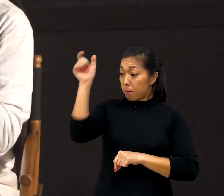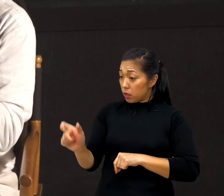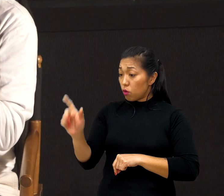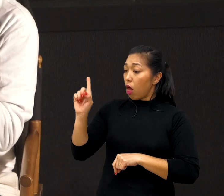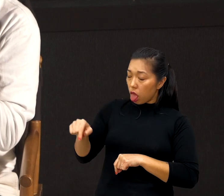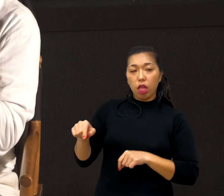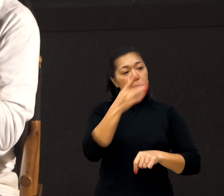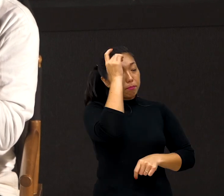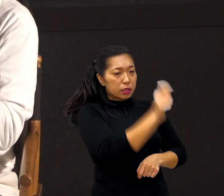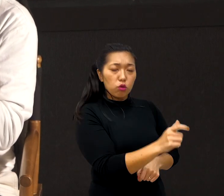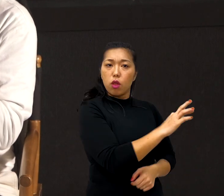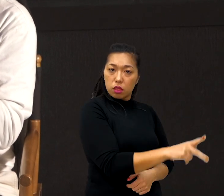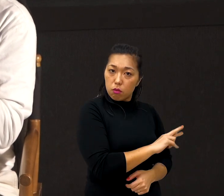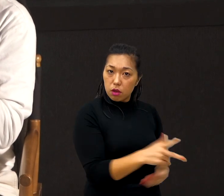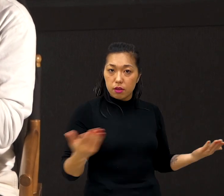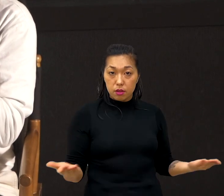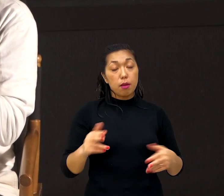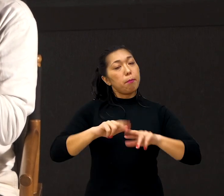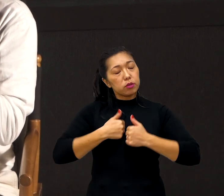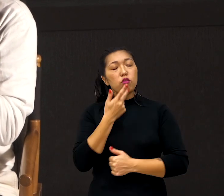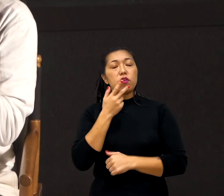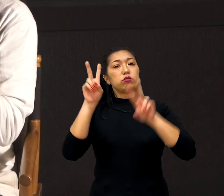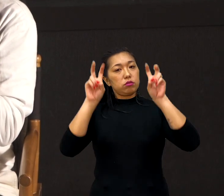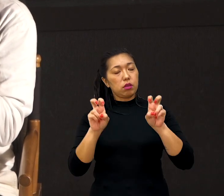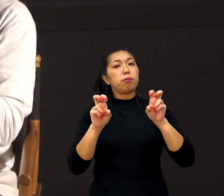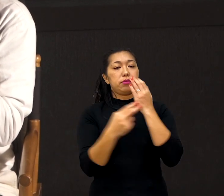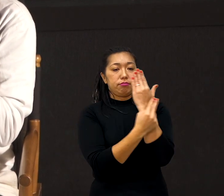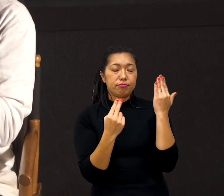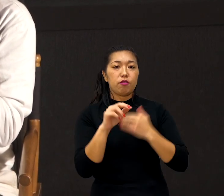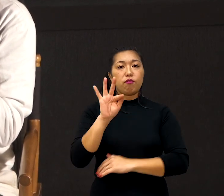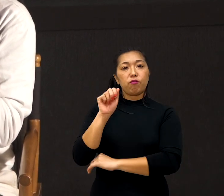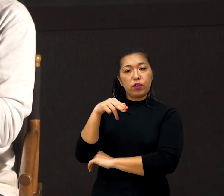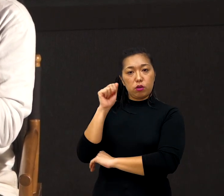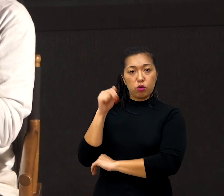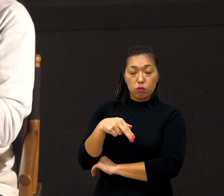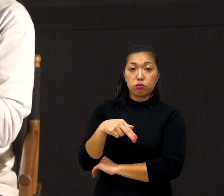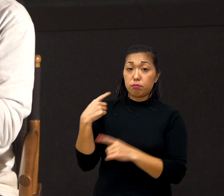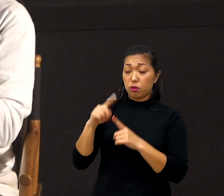aí, por isso que eu recorro muito a Fanon, porque a gente vai ter que entender